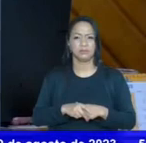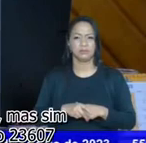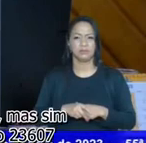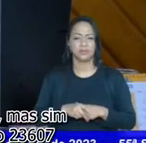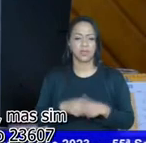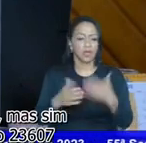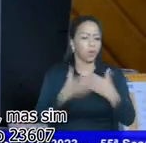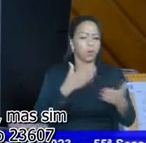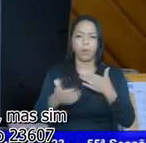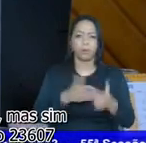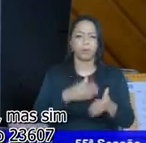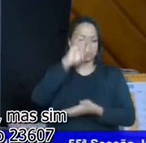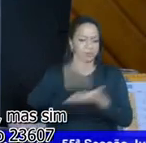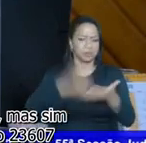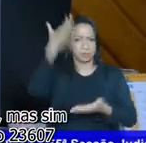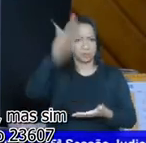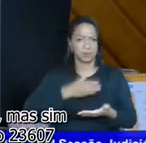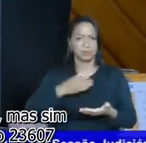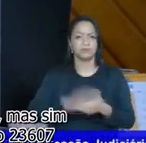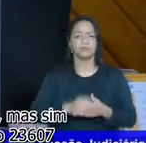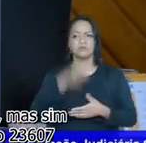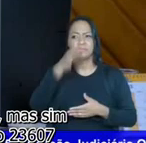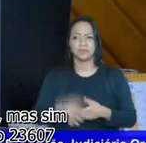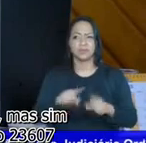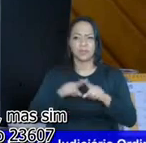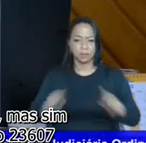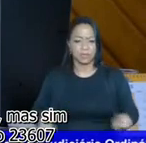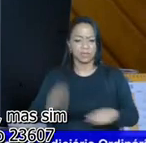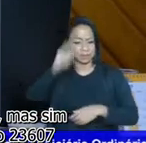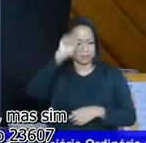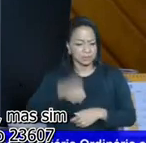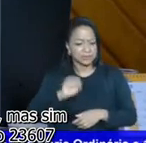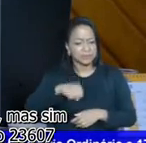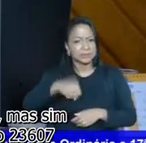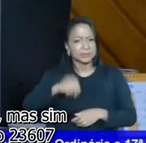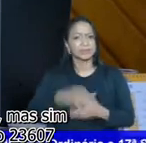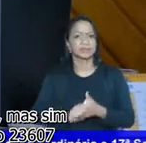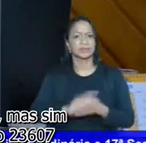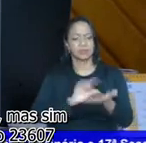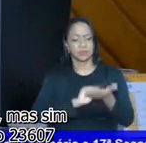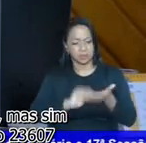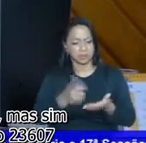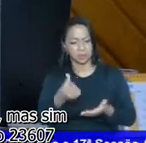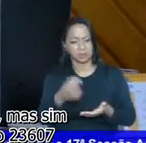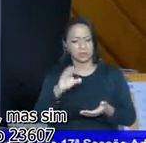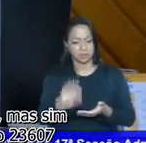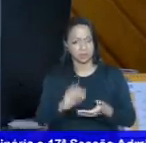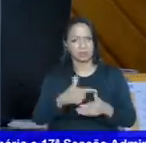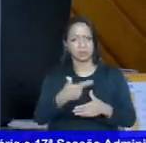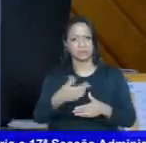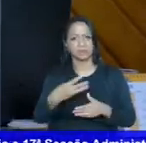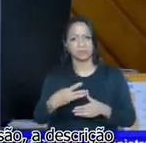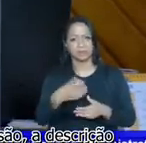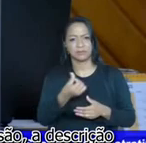Não é qualquer nota fiscal que comprova gasto irregular, mas sim a nota fiscal idônea, descrita no artigo 60 da Resolução